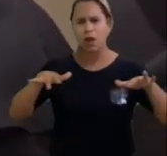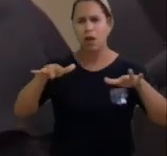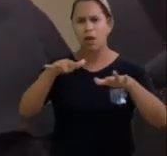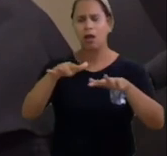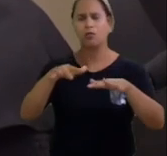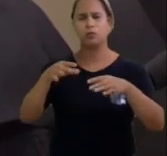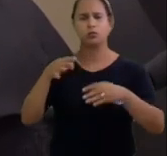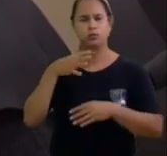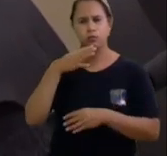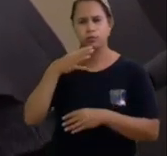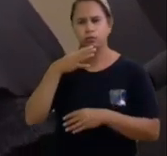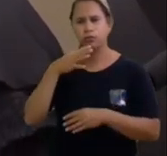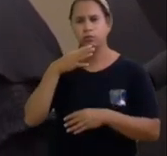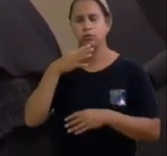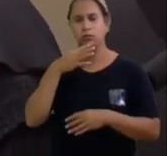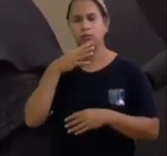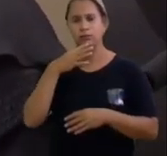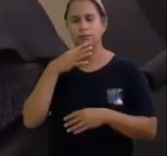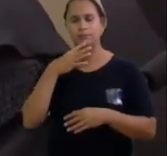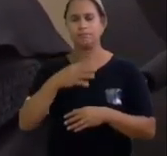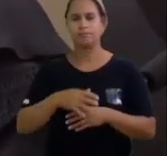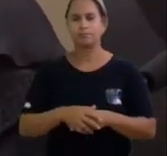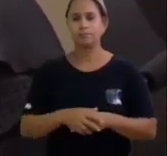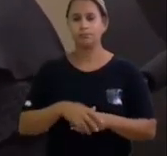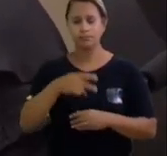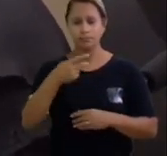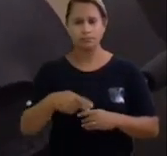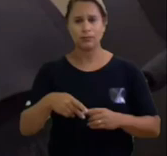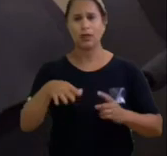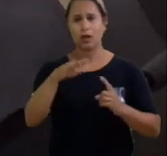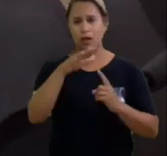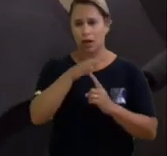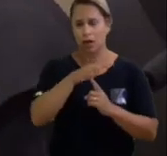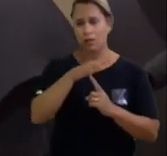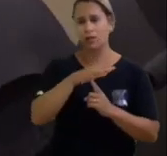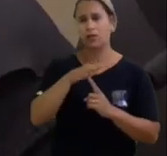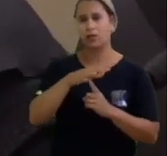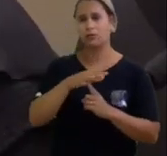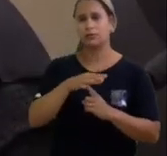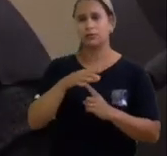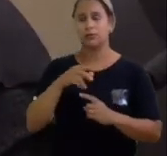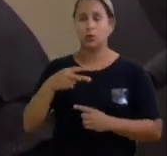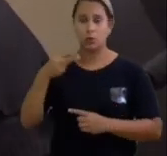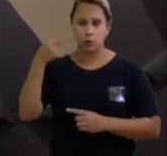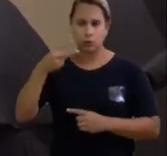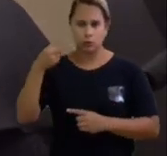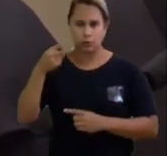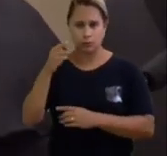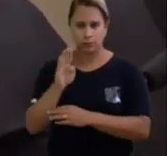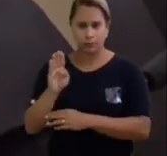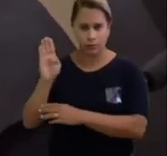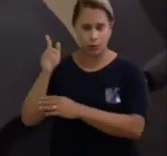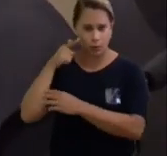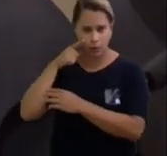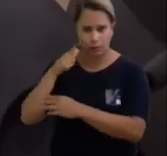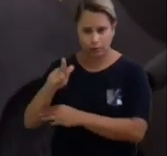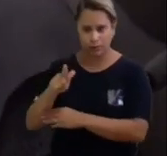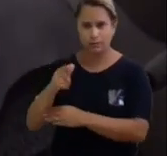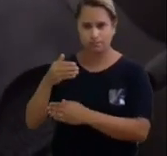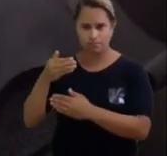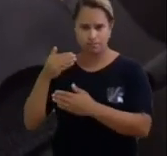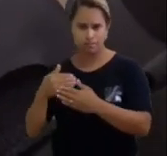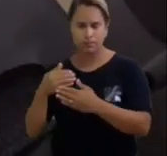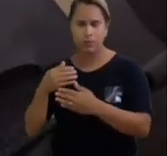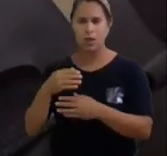político dentro do Estado do Paraná. De outro, o segundo colocado, que ficou cerca de 4 pontos percentuais atrás nessa campanha,